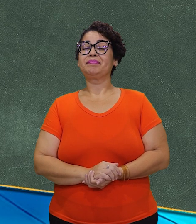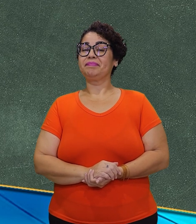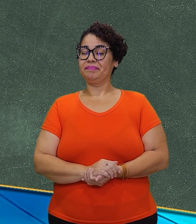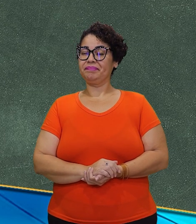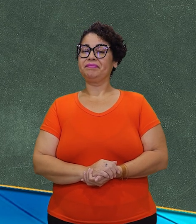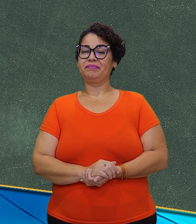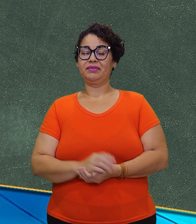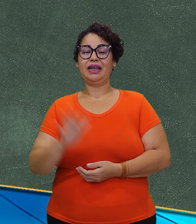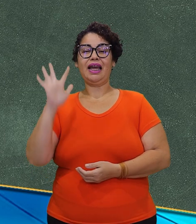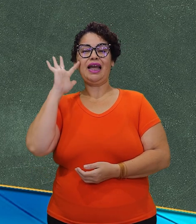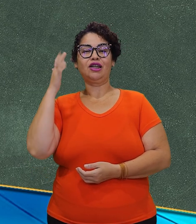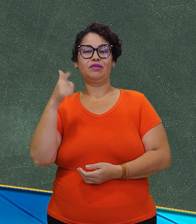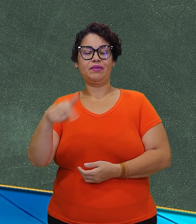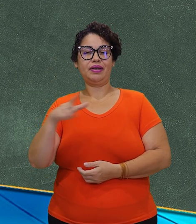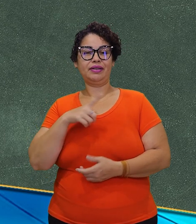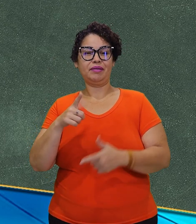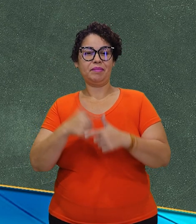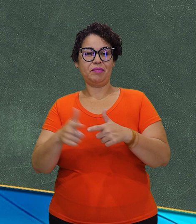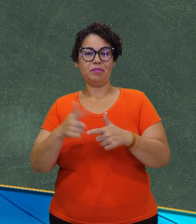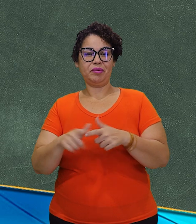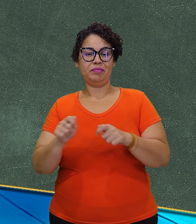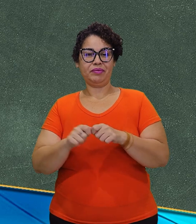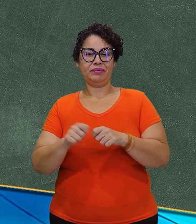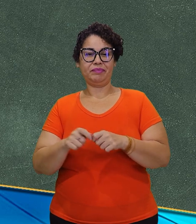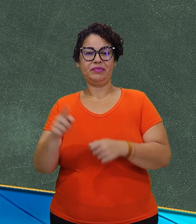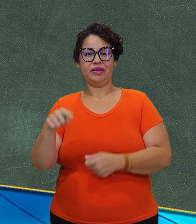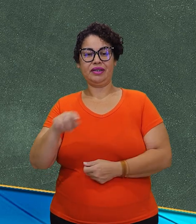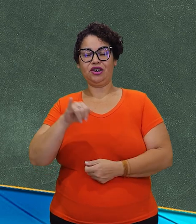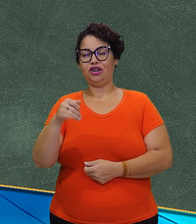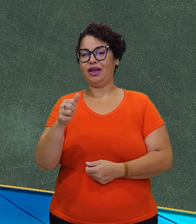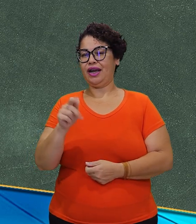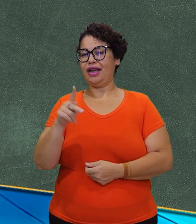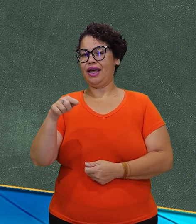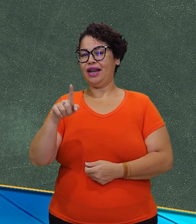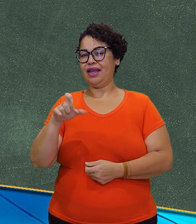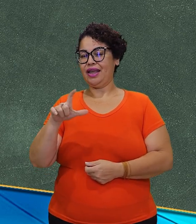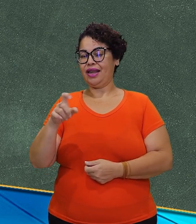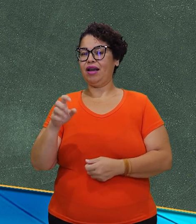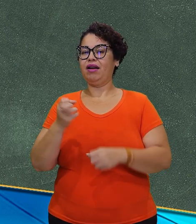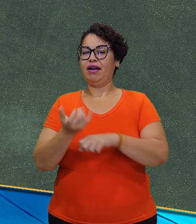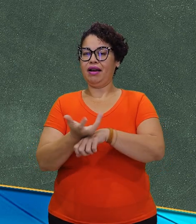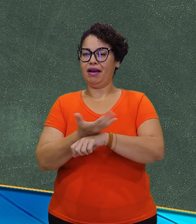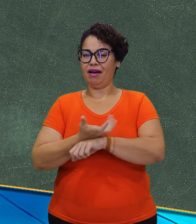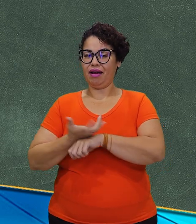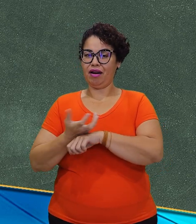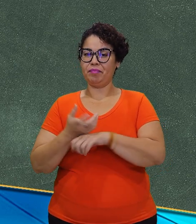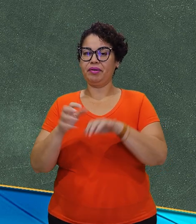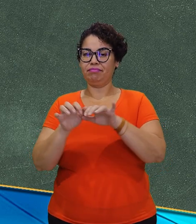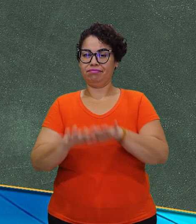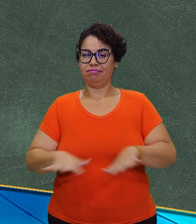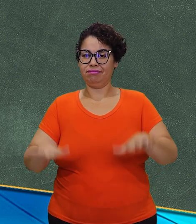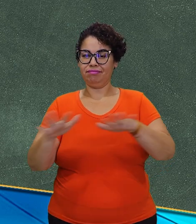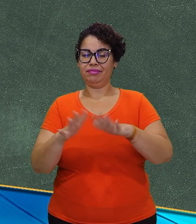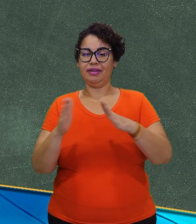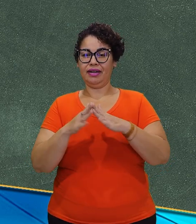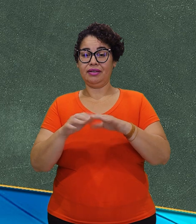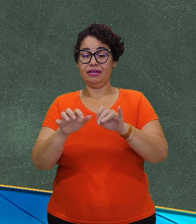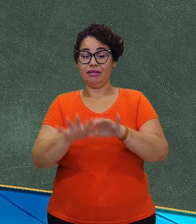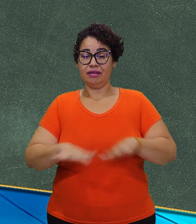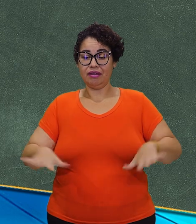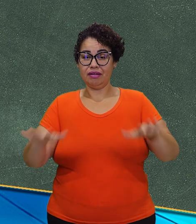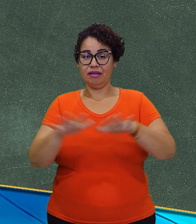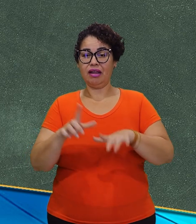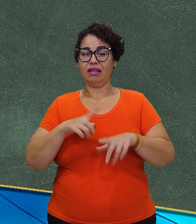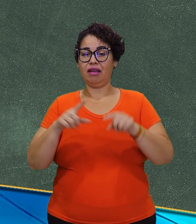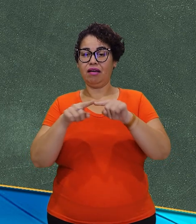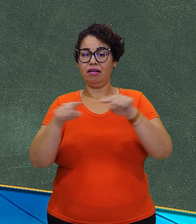Bom, pessoal, então vamos resolver uma situação-problema. Jaqueline quer colocar grama no terreno de sua residência. Este